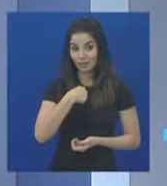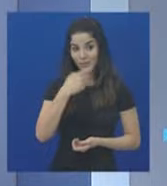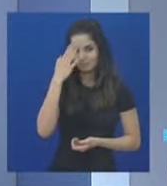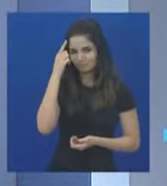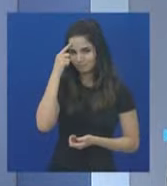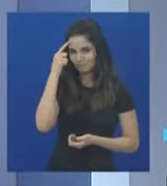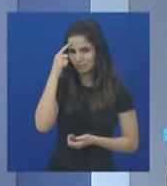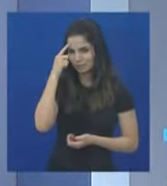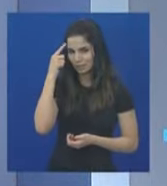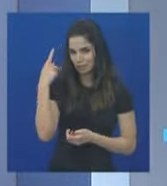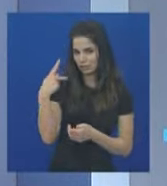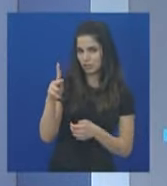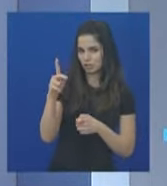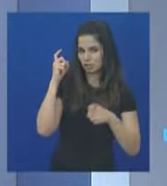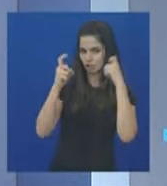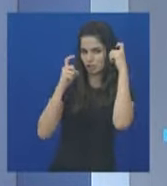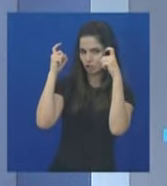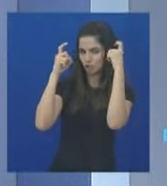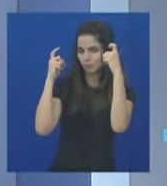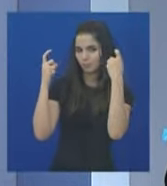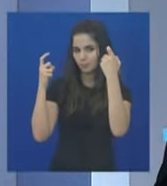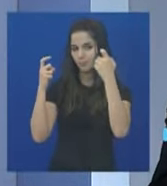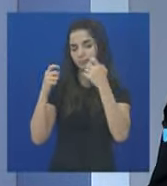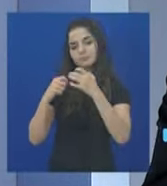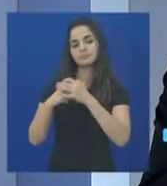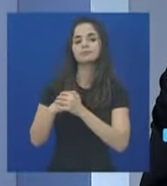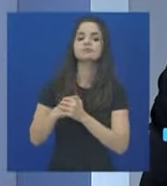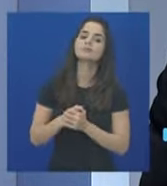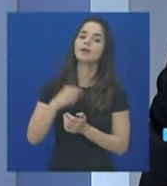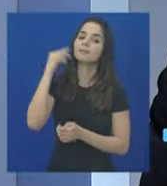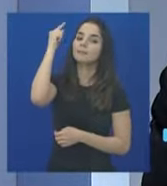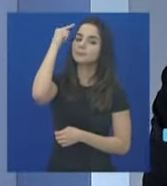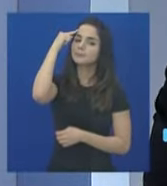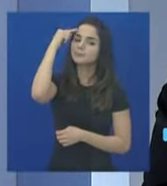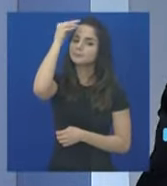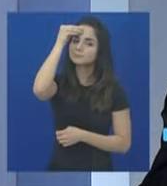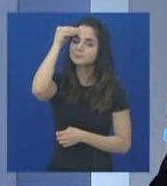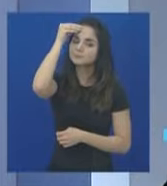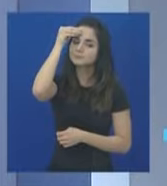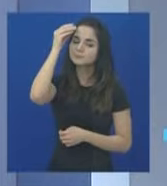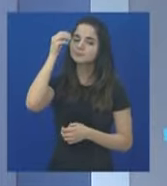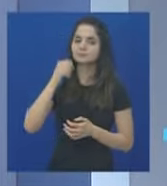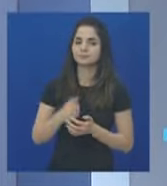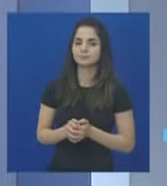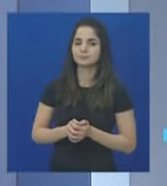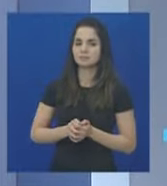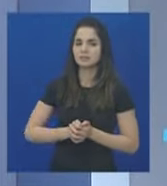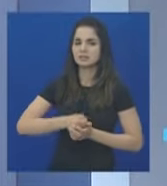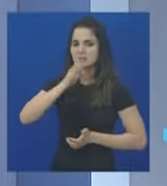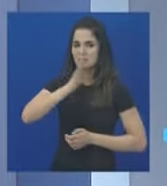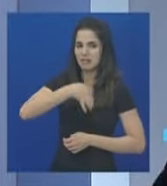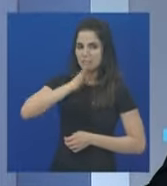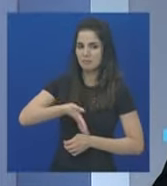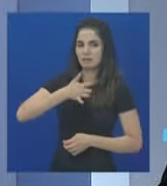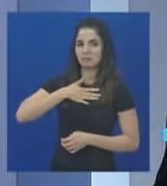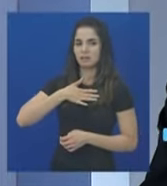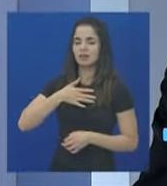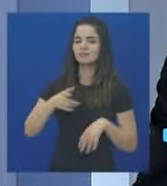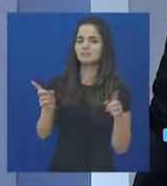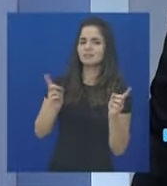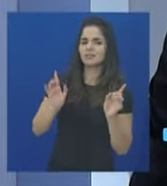desespero possa levá-lo a um momento de reflexão. A não fazer tantos ataques pessoais. Que a gente